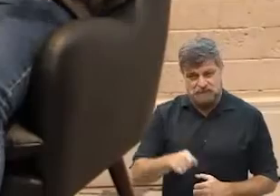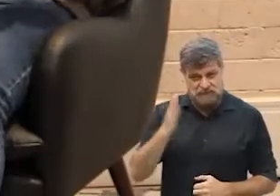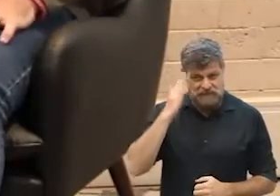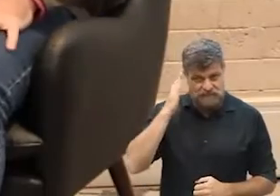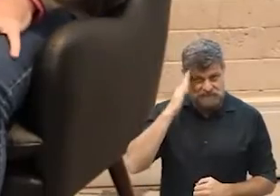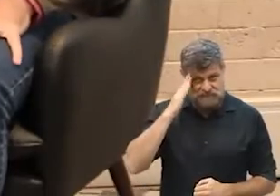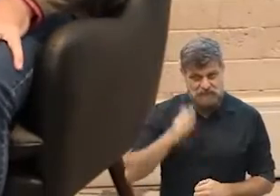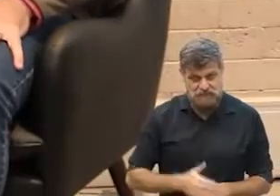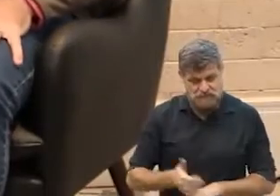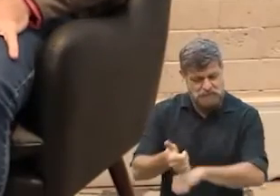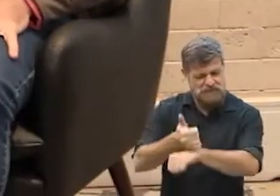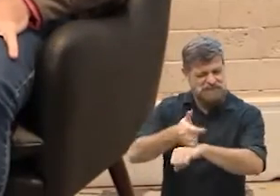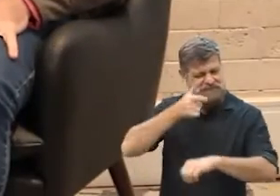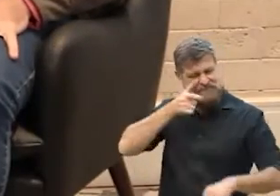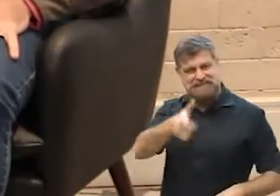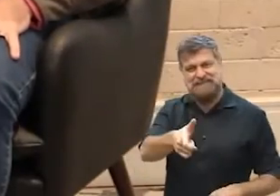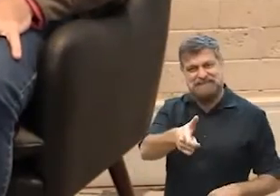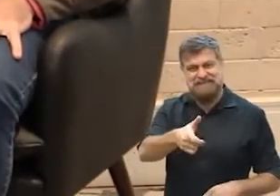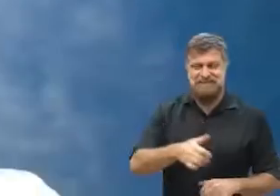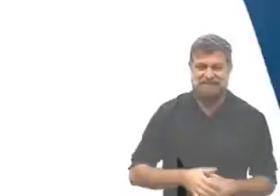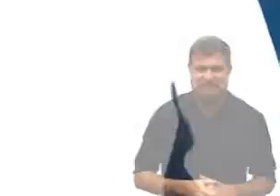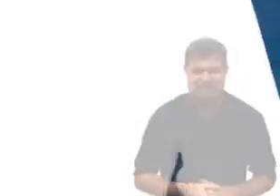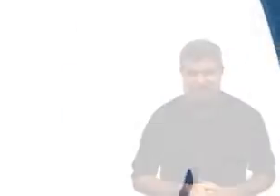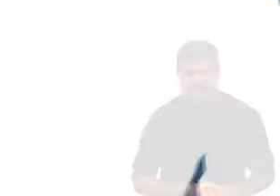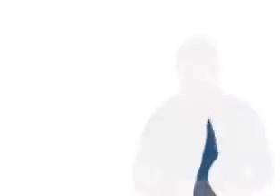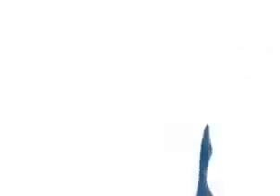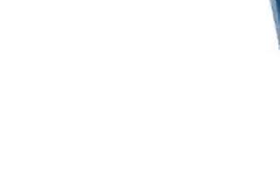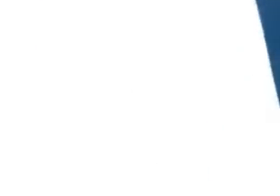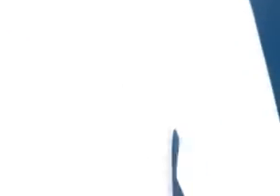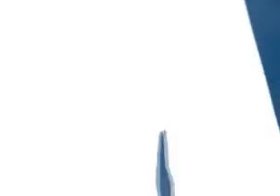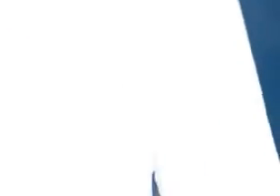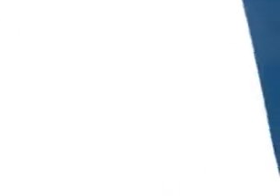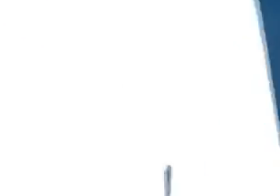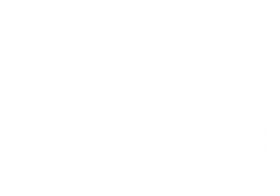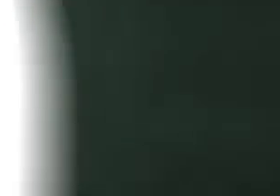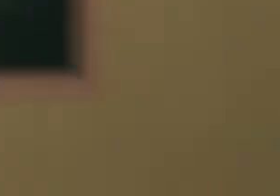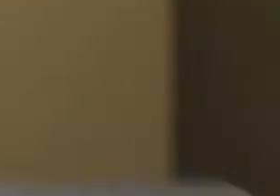já sabe, né, pessoal? Se liga na profissão.